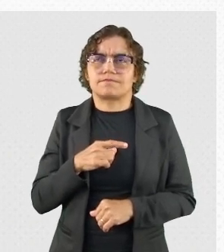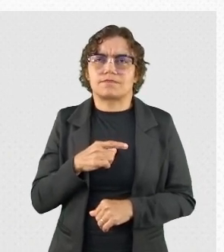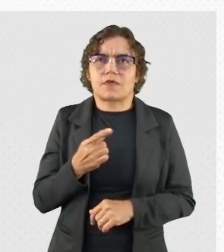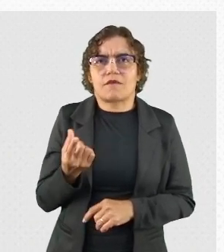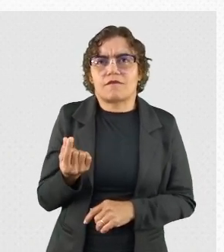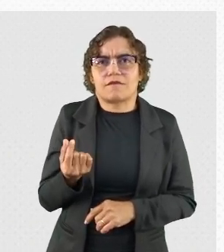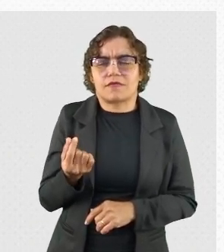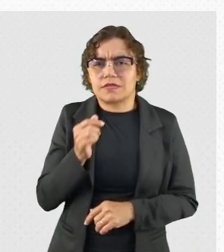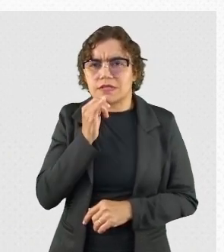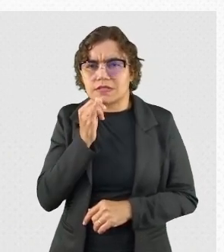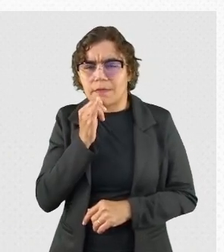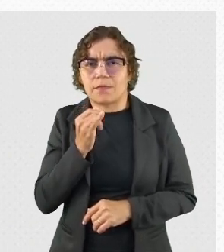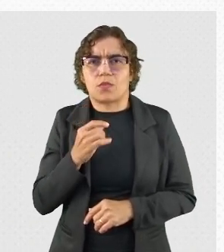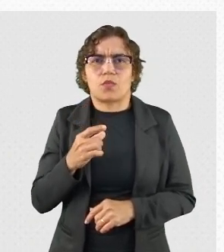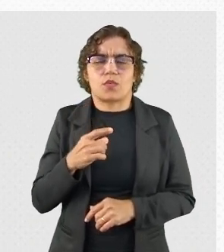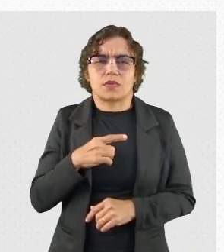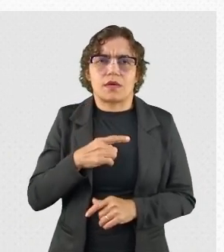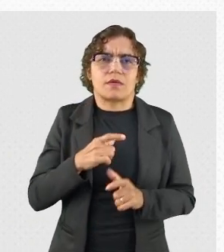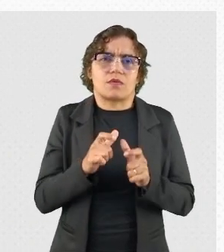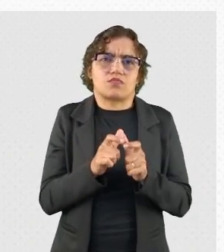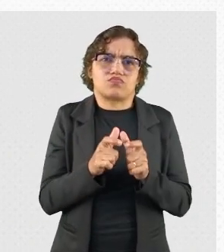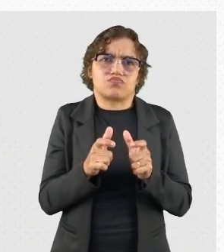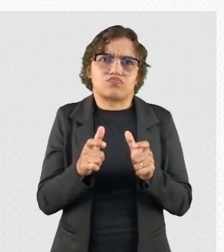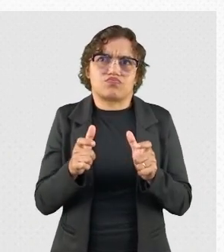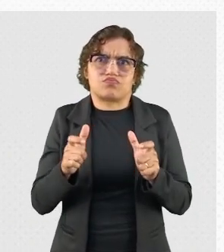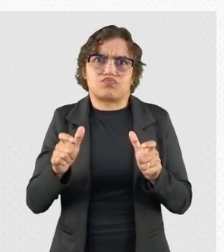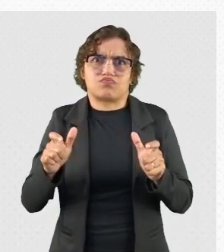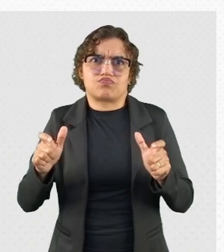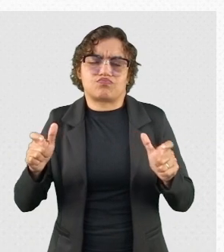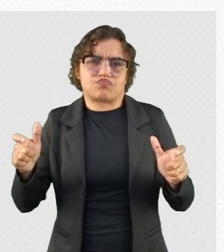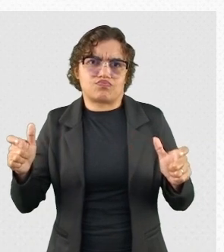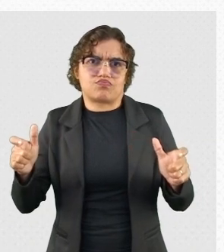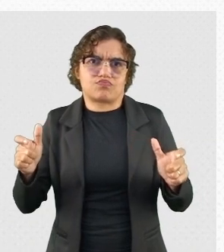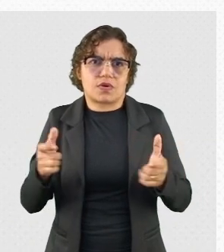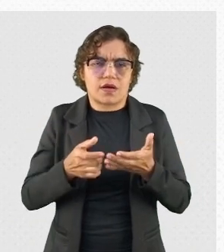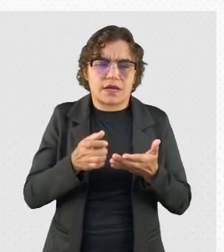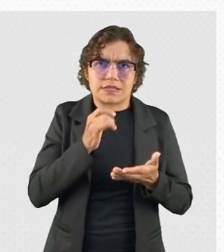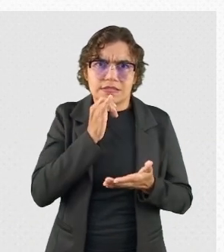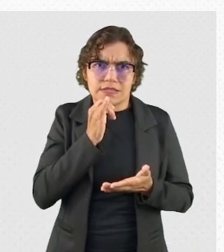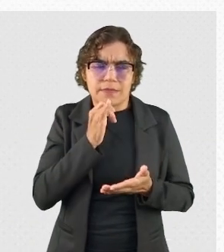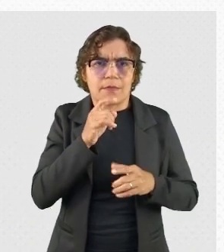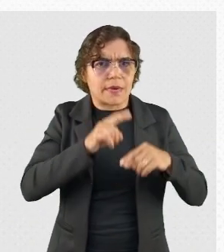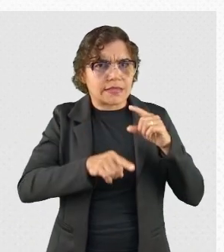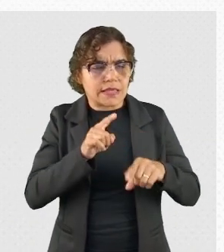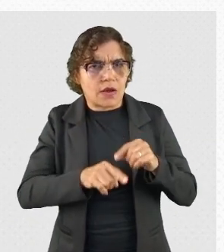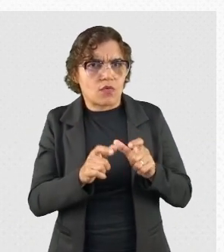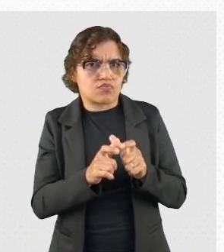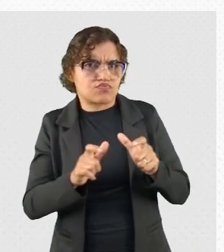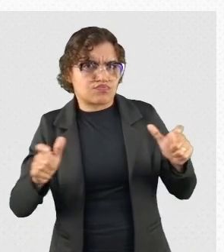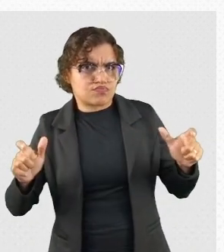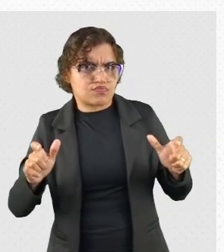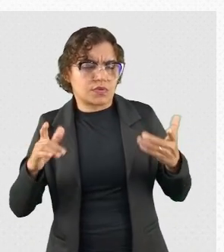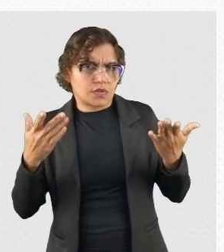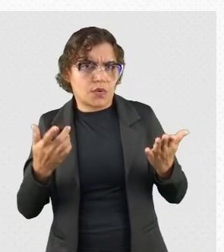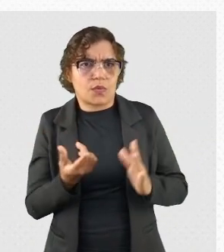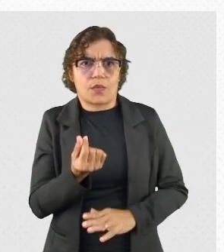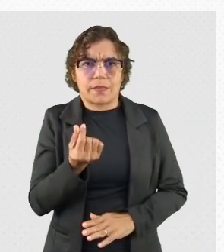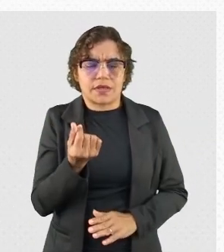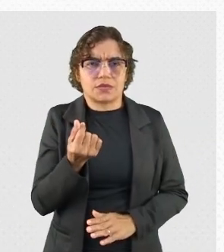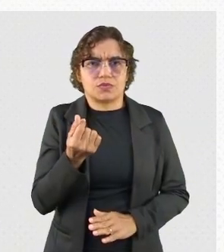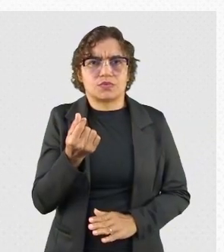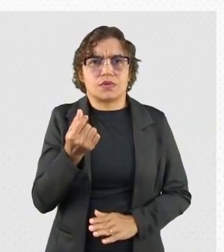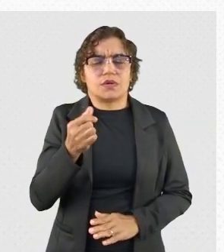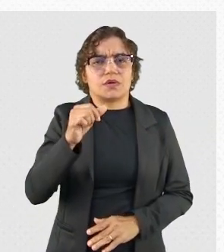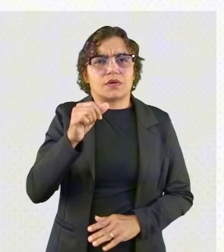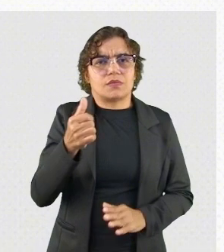mantém a demanda, os preços tendem a cair. Se você tem, claro, pouca oferta, mas mantém-se a mesma demanda de